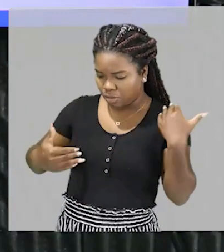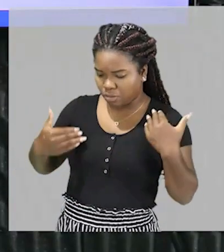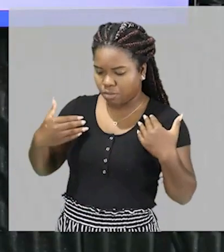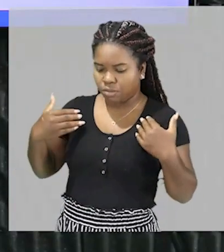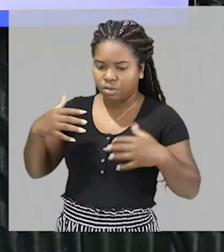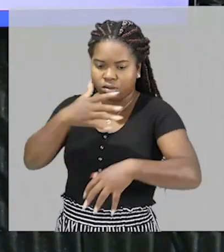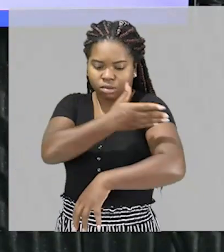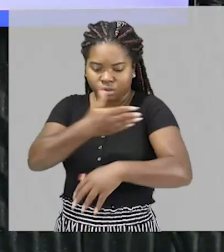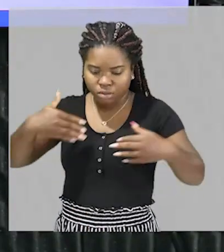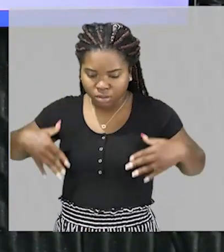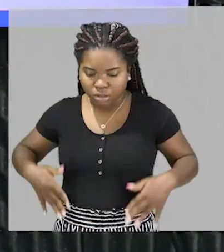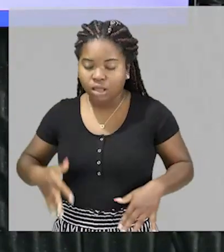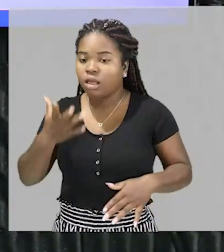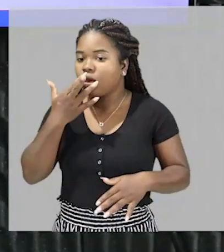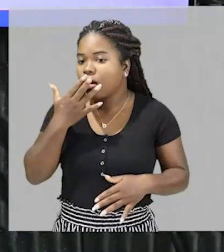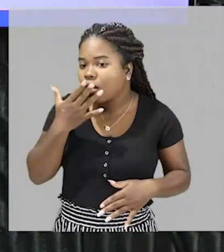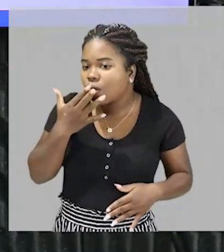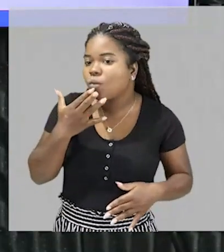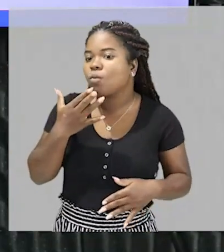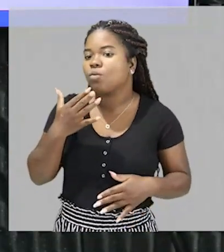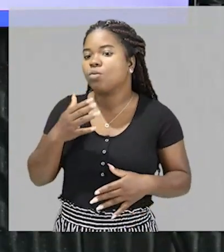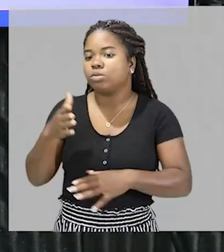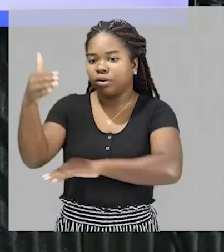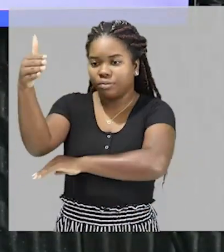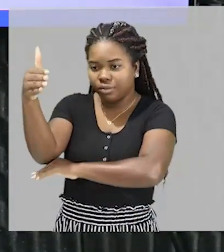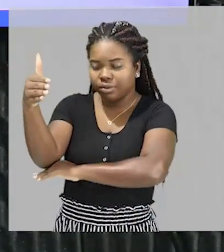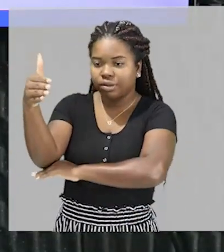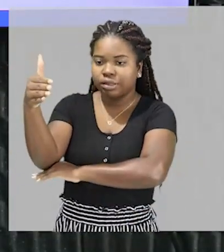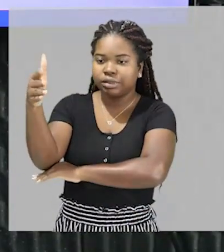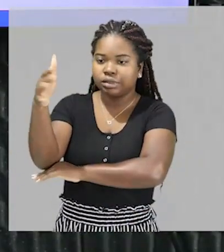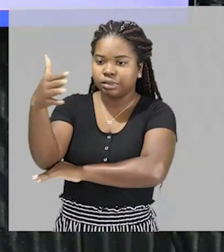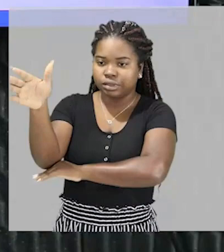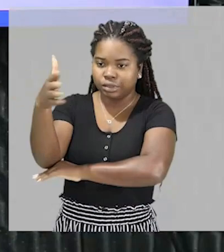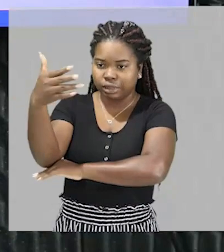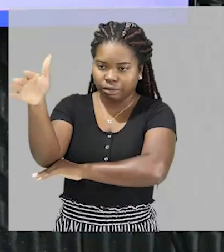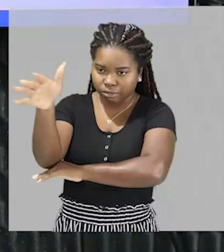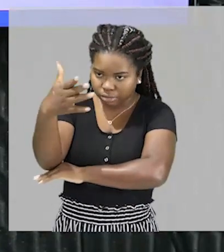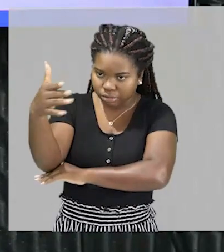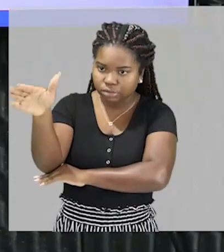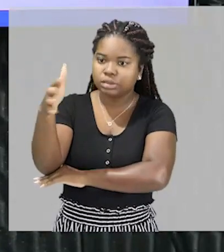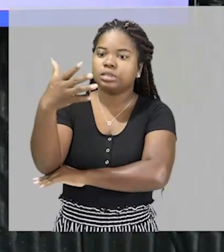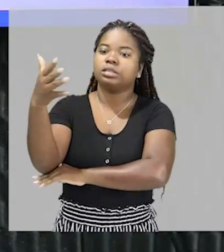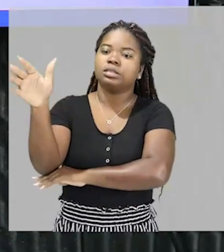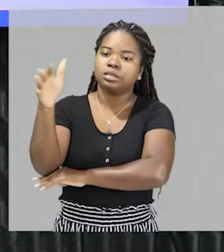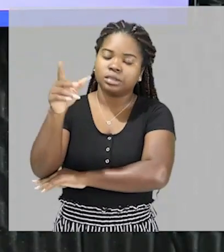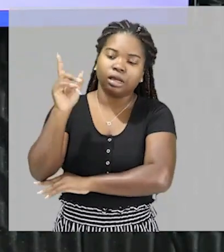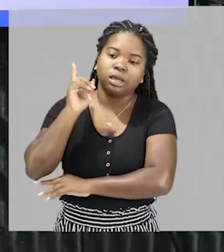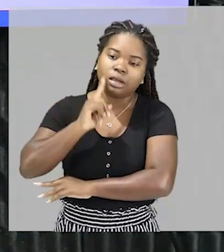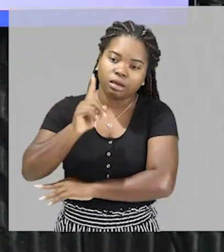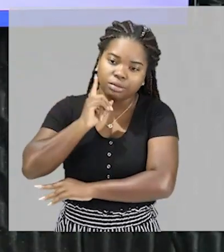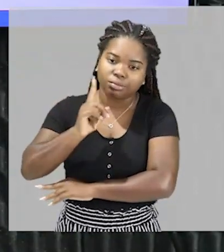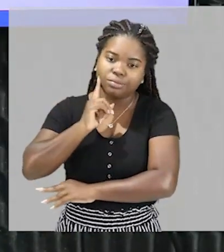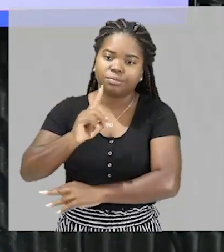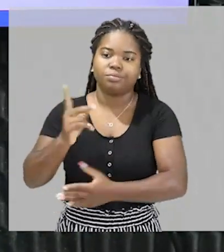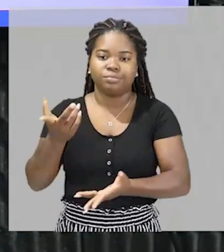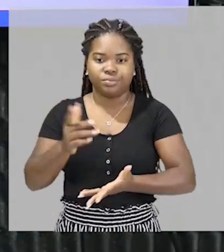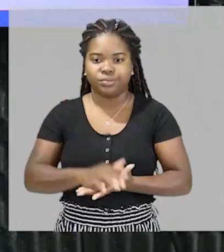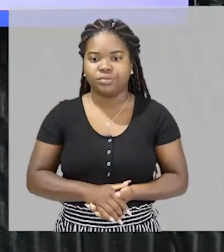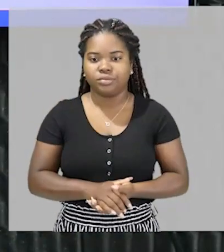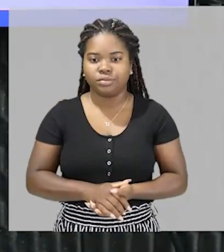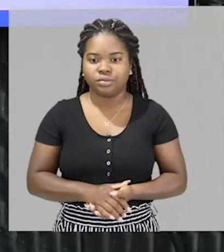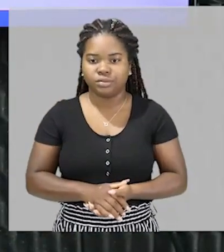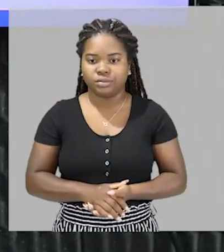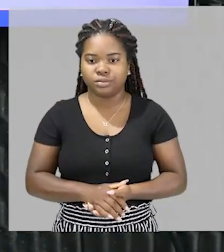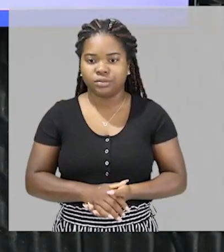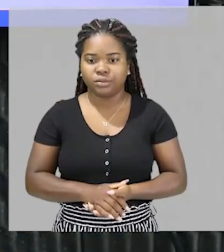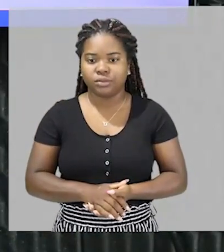cores da bandeira norte-americana nesses heróis. O Homem-Aranha, o Superman, a Mulher Maravilha, entre outros. Eu coloquei alguns.